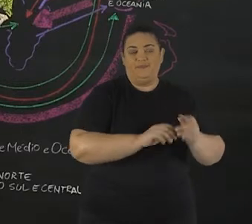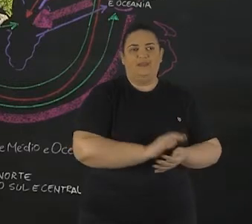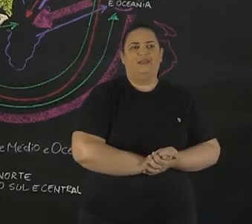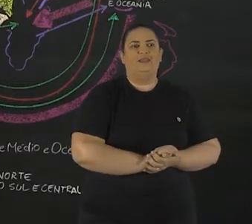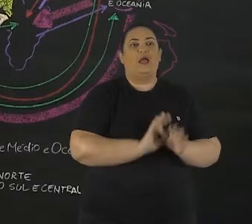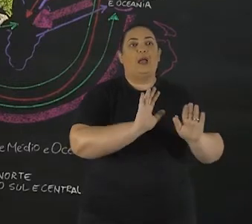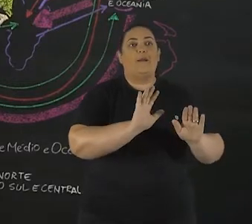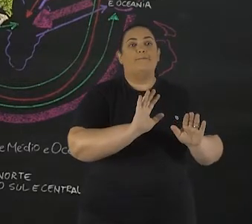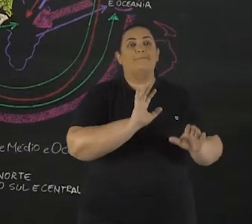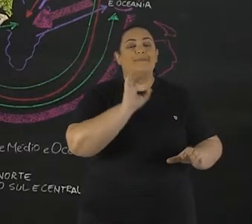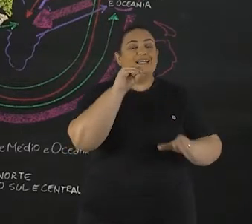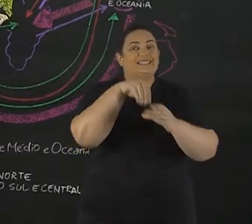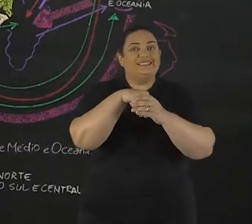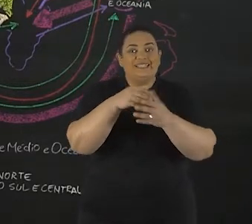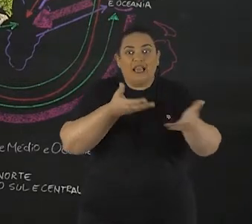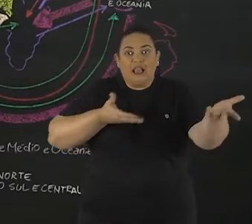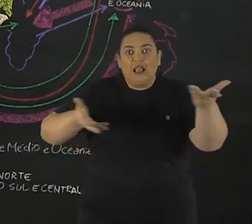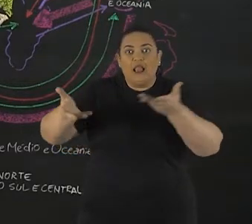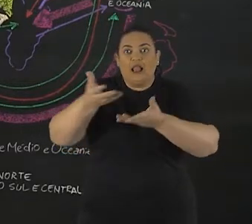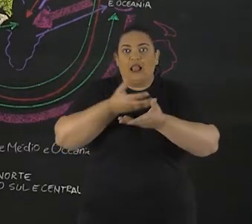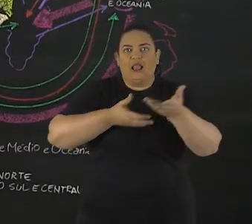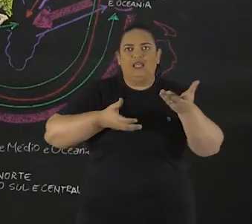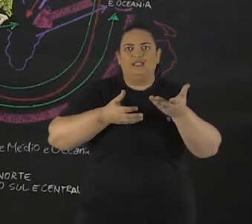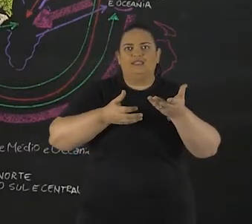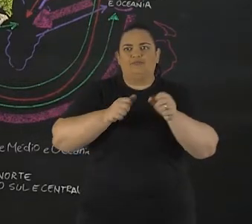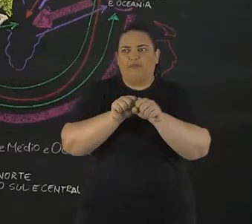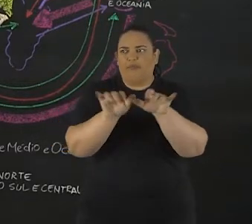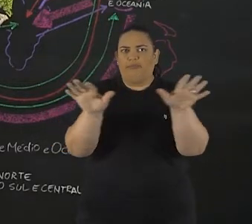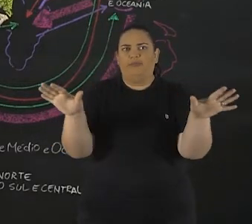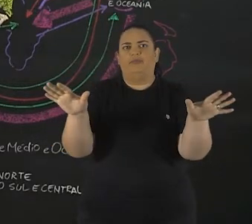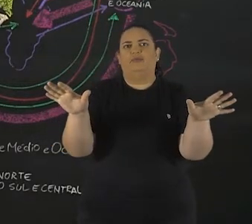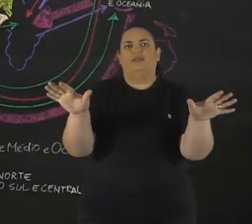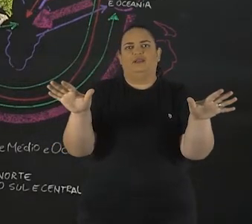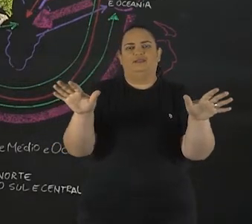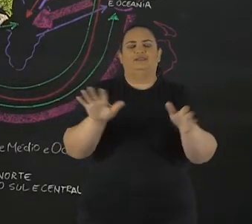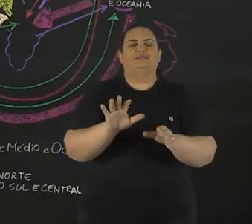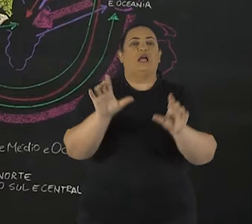do fluxo acaba sendo diminuto. Assim, toda a forma de